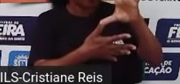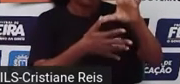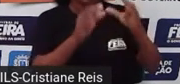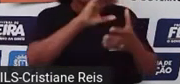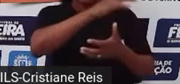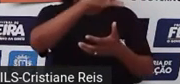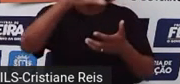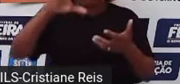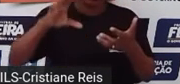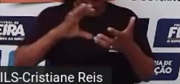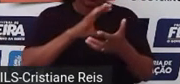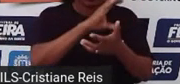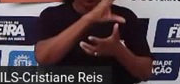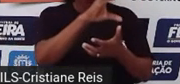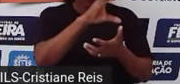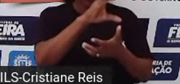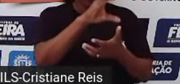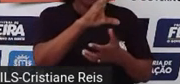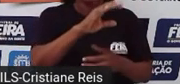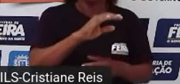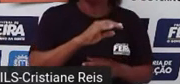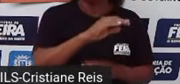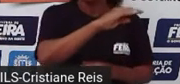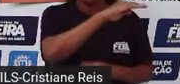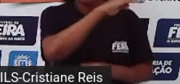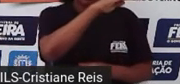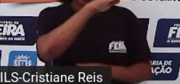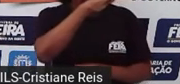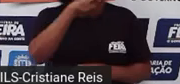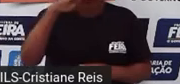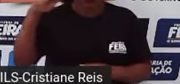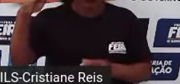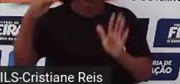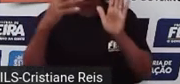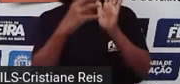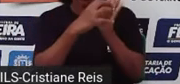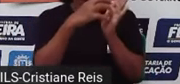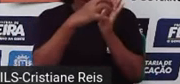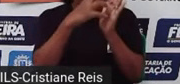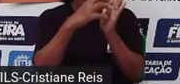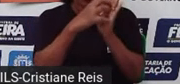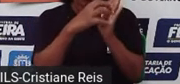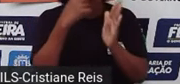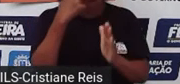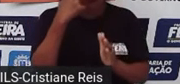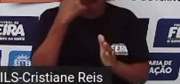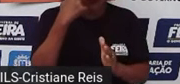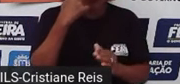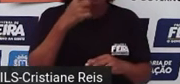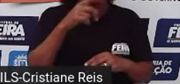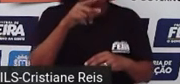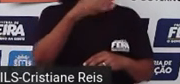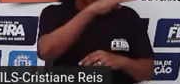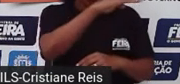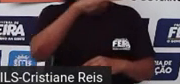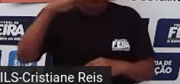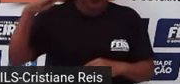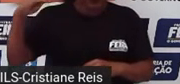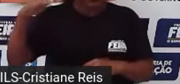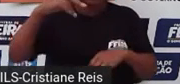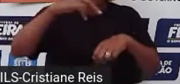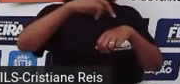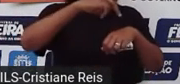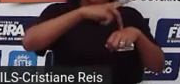da porção sul do continente Asiático nós temos aqui essas cadeias de montanhas aqui né que a Cordilheira